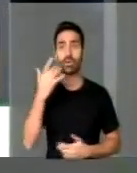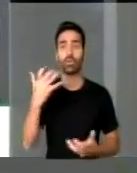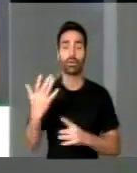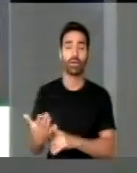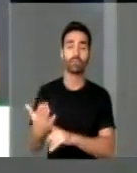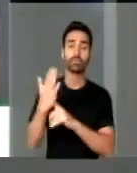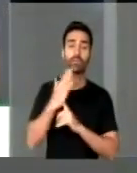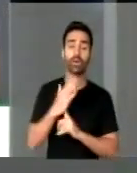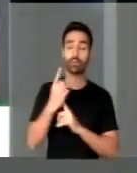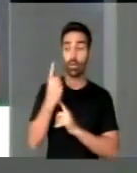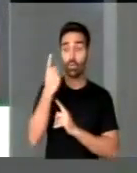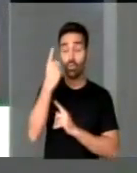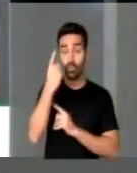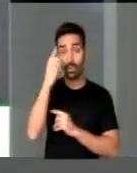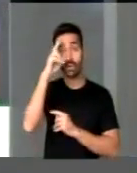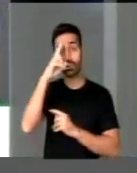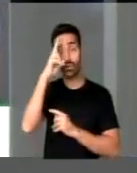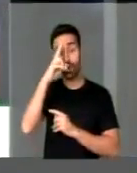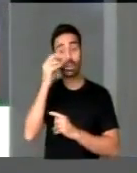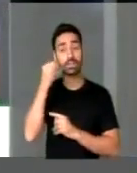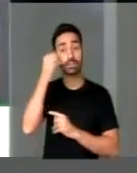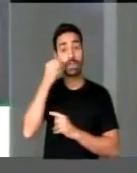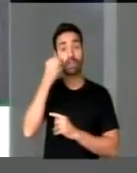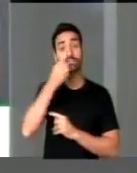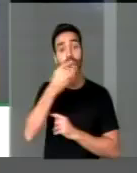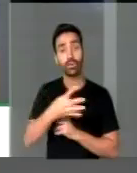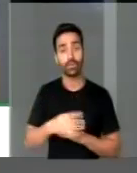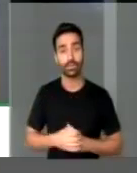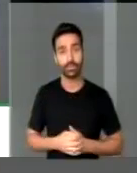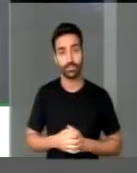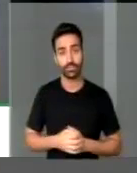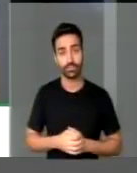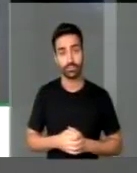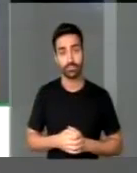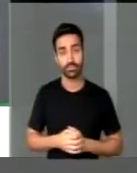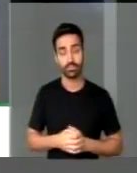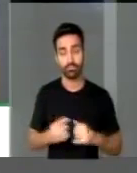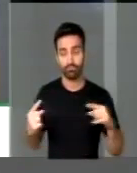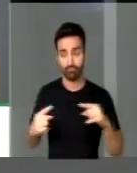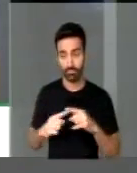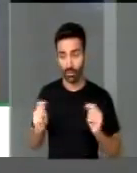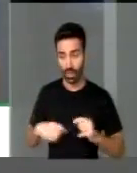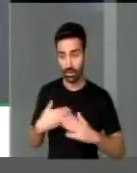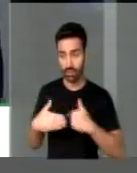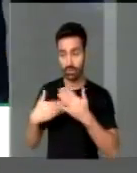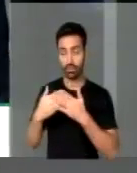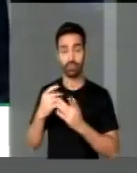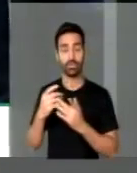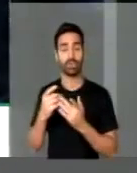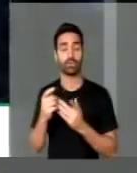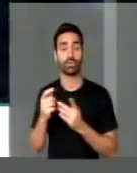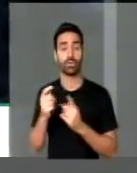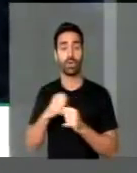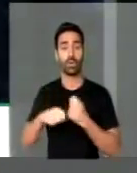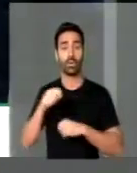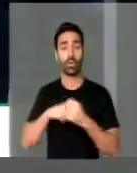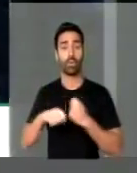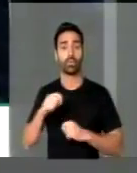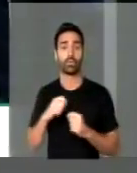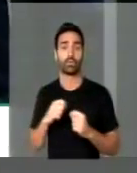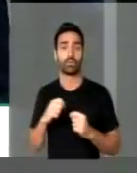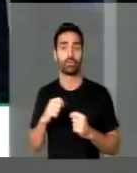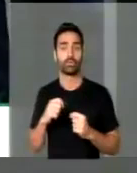uma experiência histórica exitosa de desenvolvimento econômico de países emergentes que